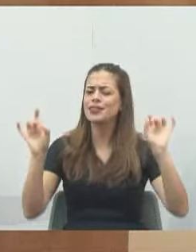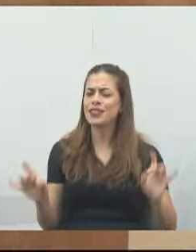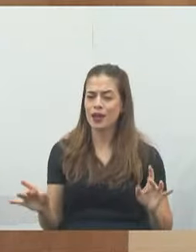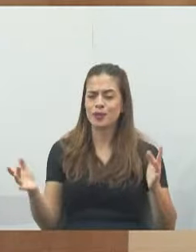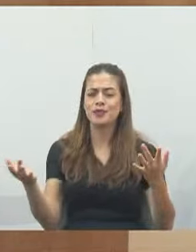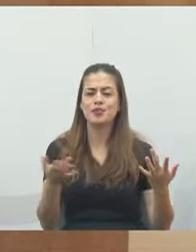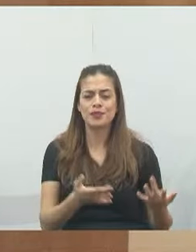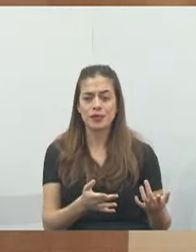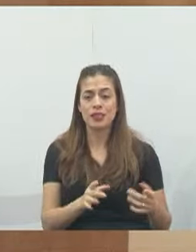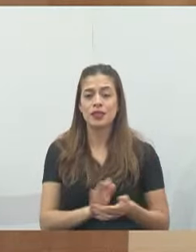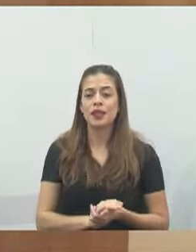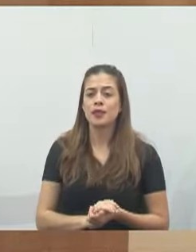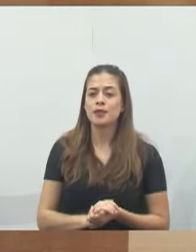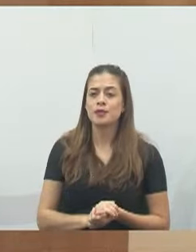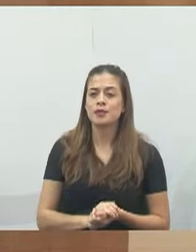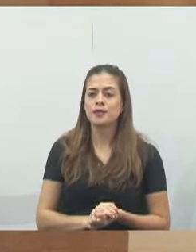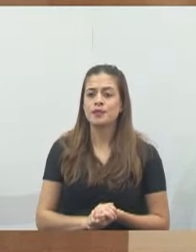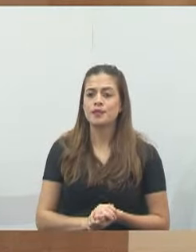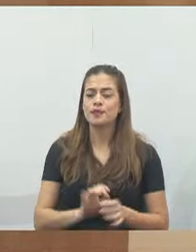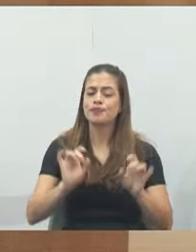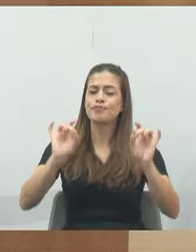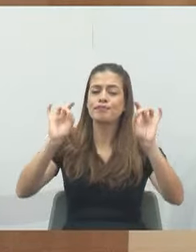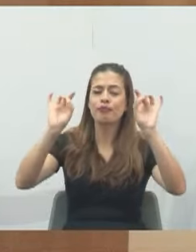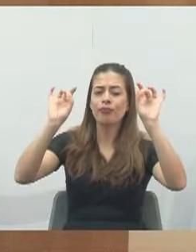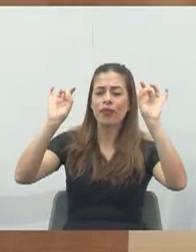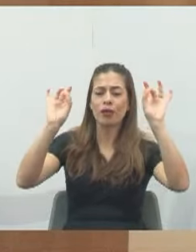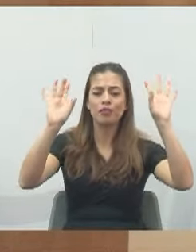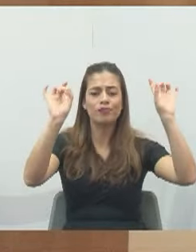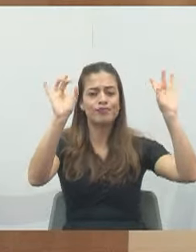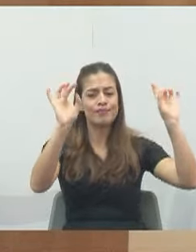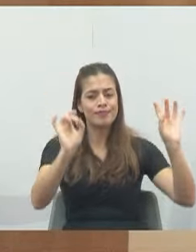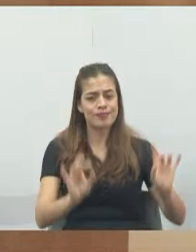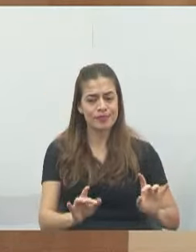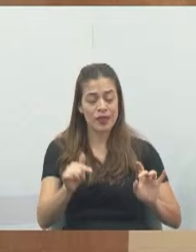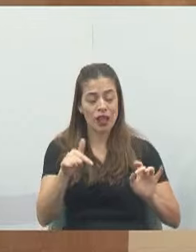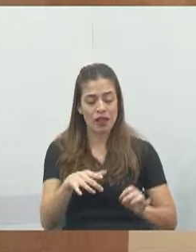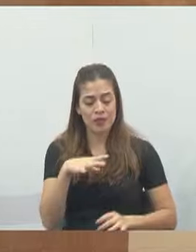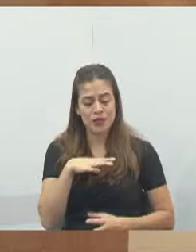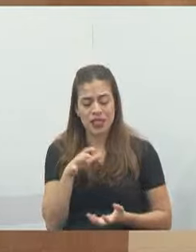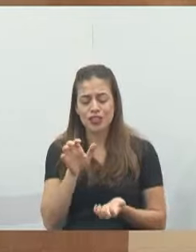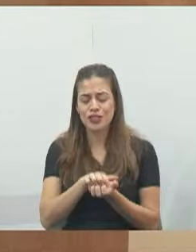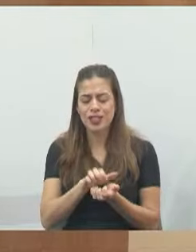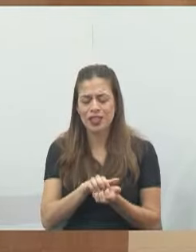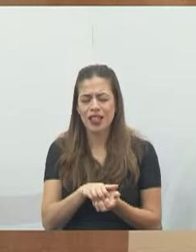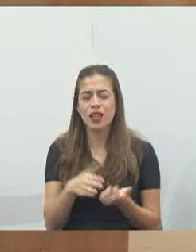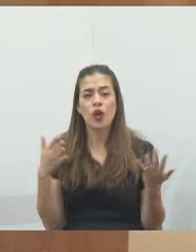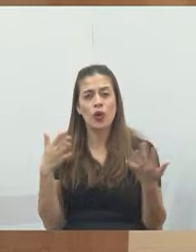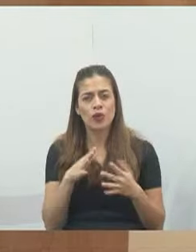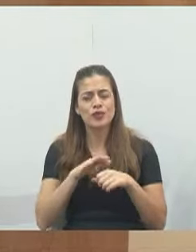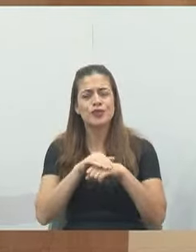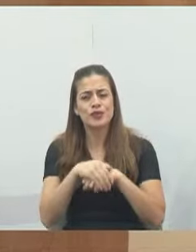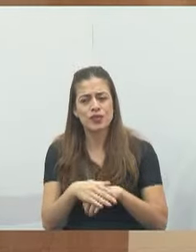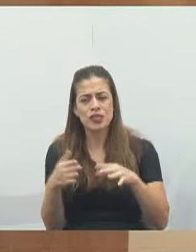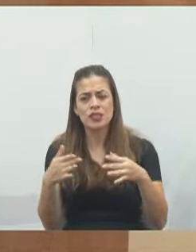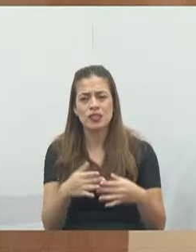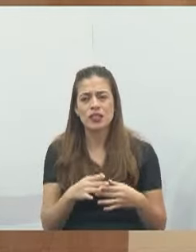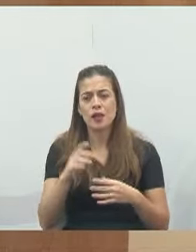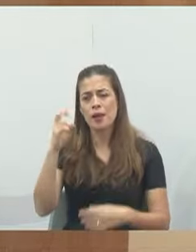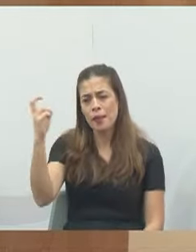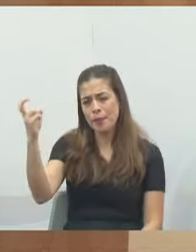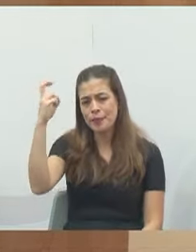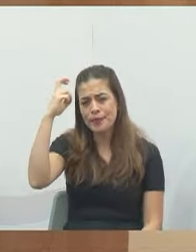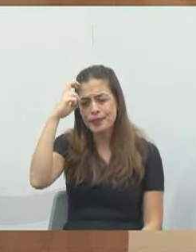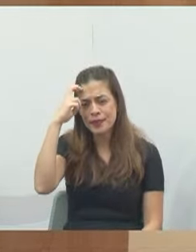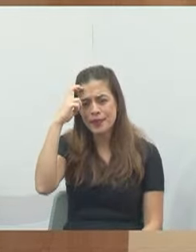mas muito mais especial para a cidade de Jacareí, que na noite de hoje eu não tenho dúvida, que se torna mais